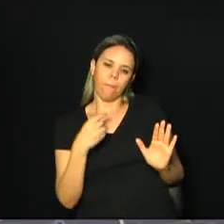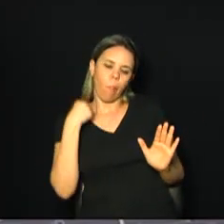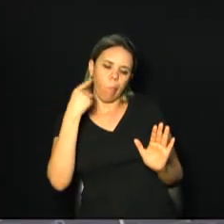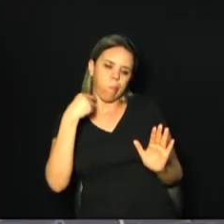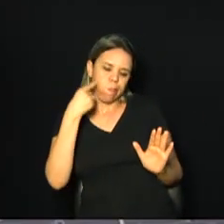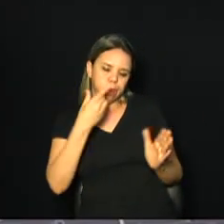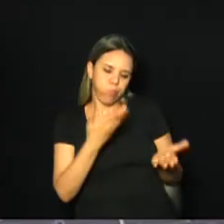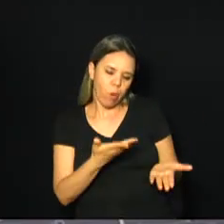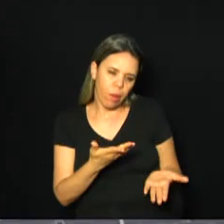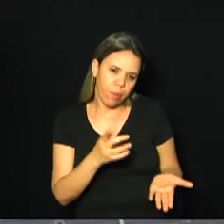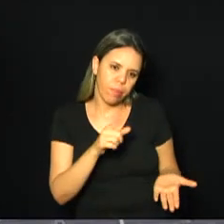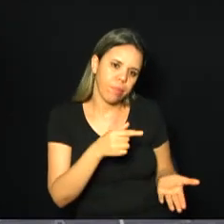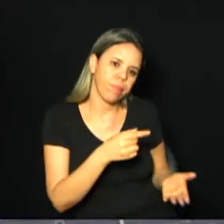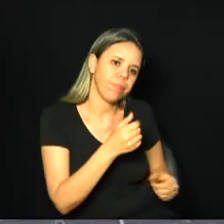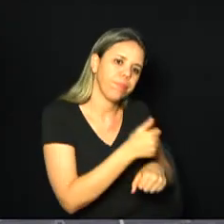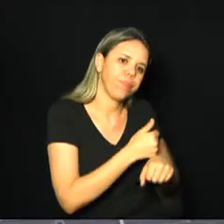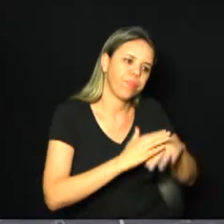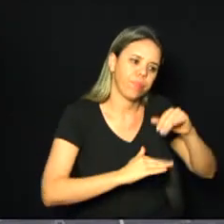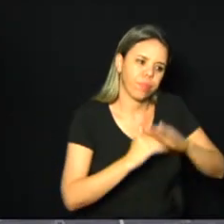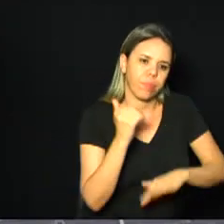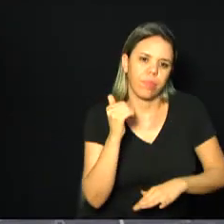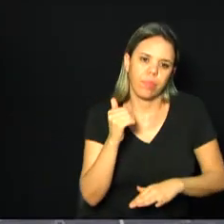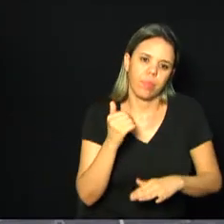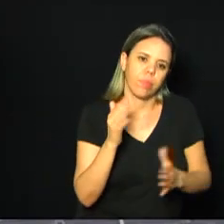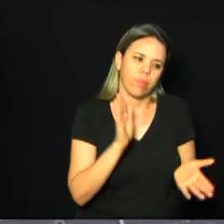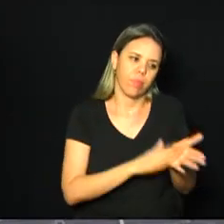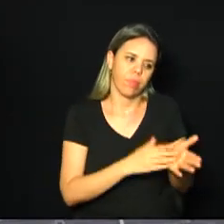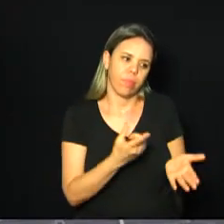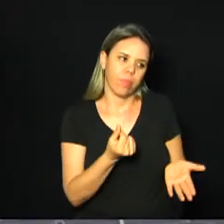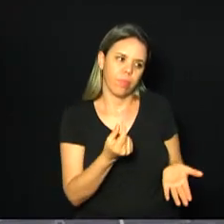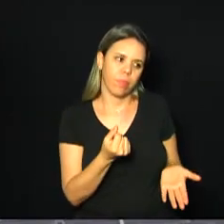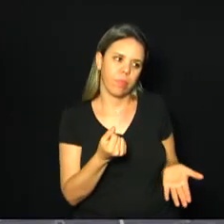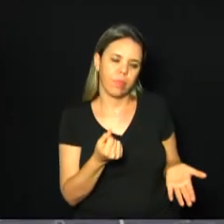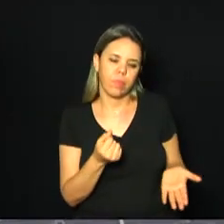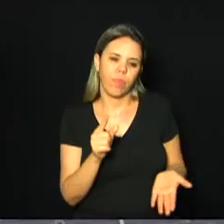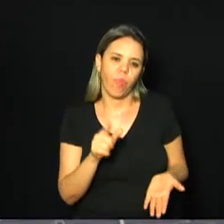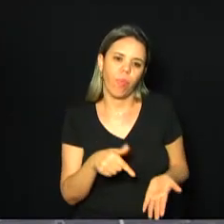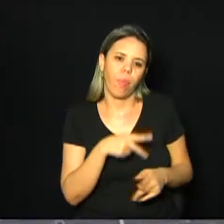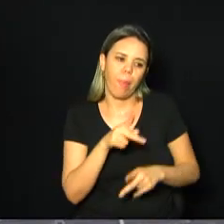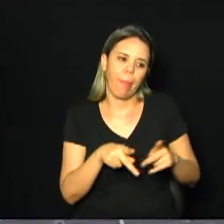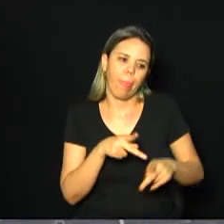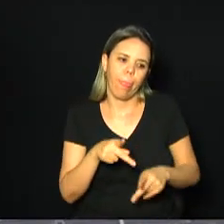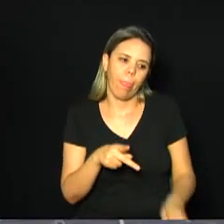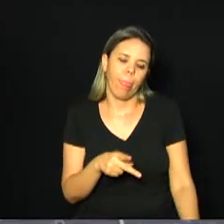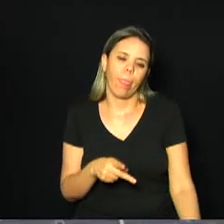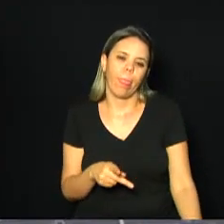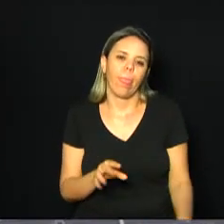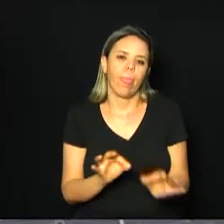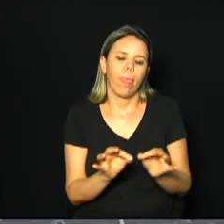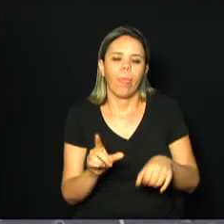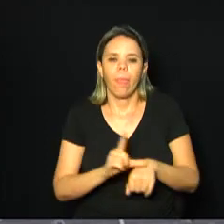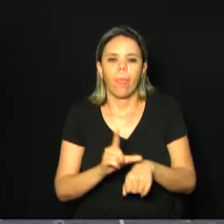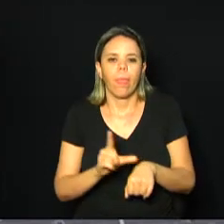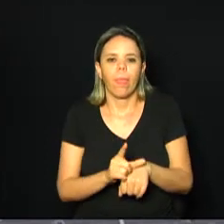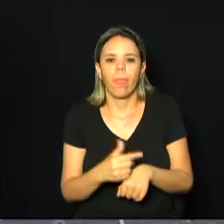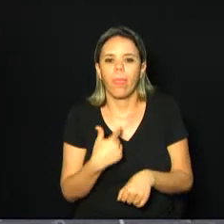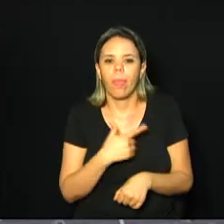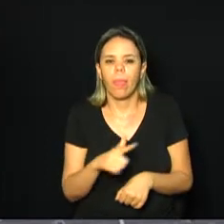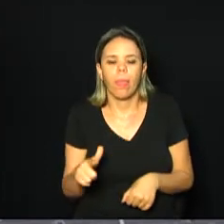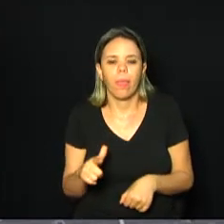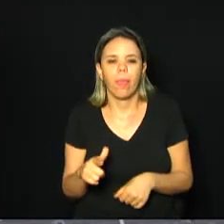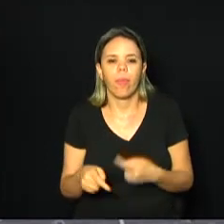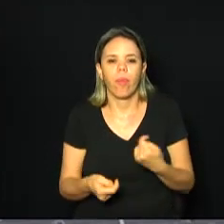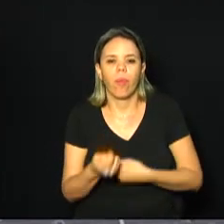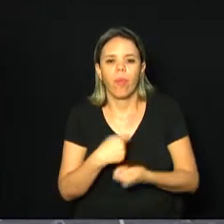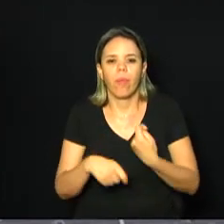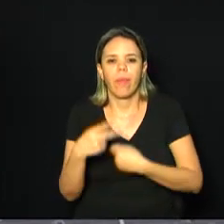advogado. E como isso é profissão, ele vai te cobrar. E, às vezes, a pessoa é um simples comerciante que não tem condições nem de tocar o teu